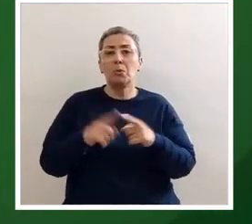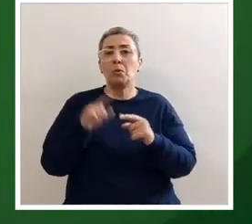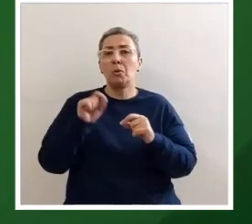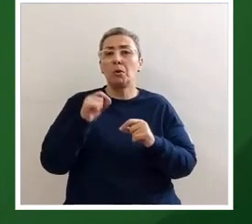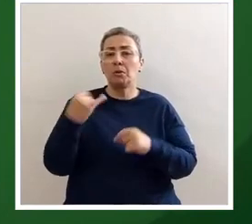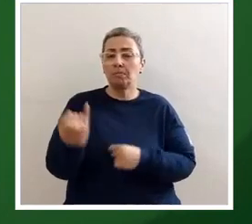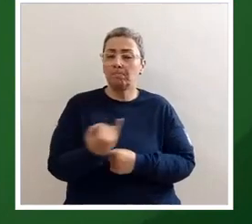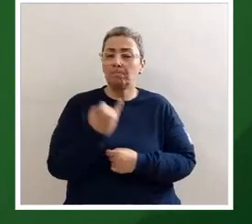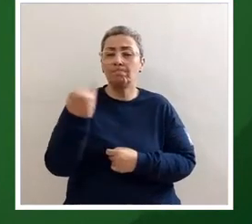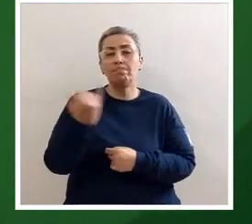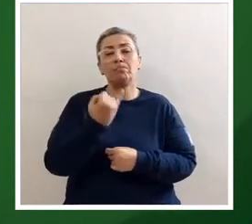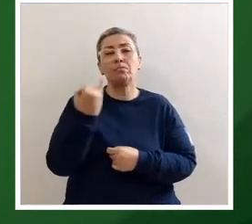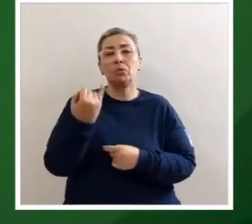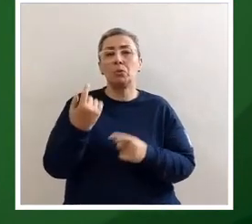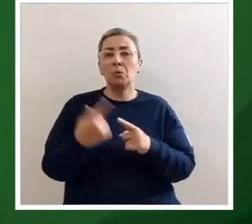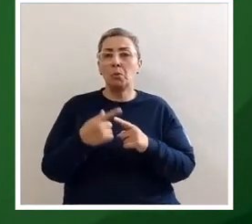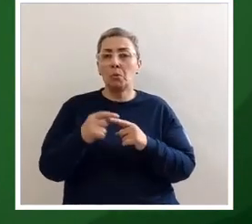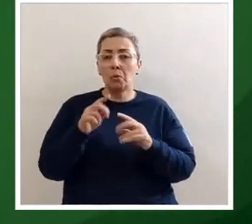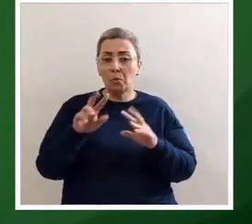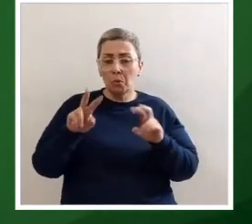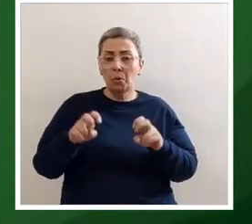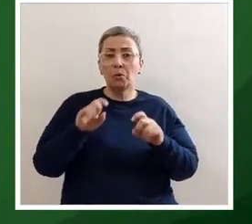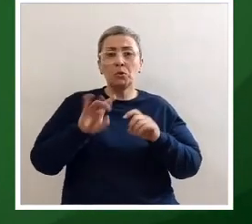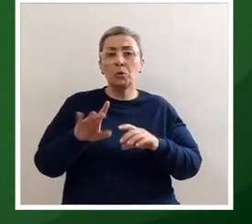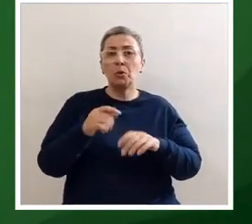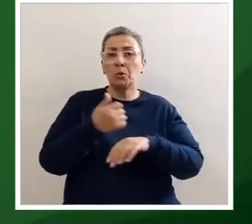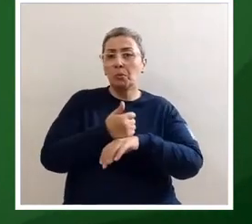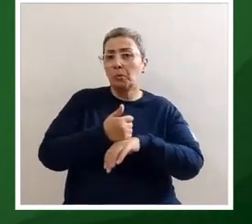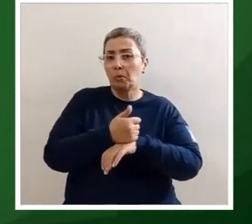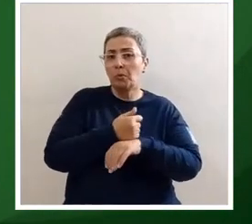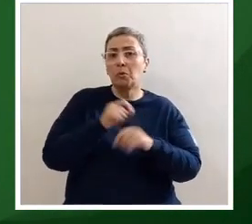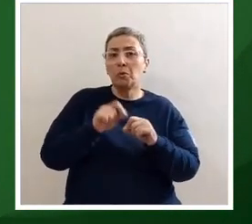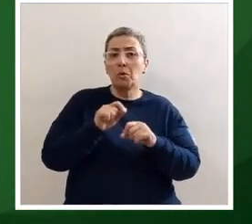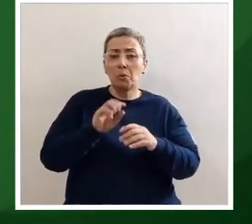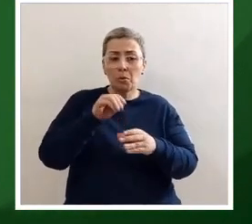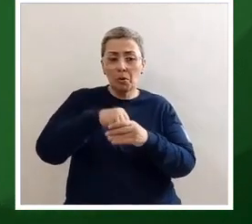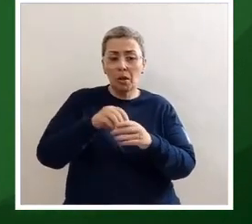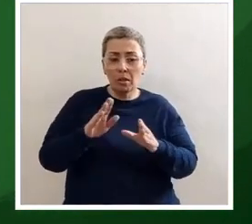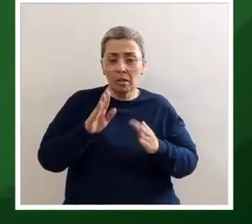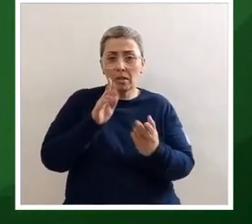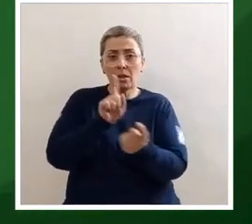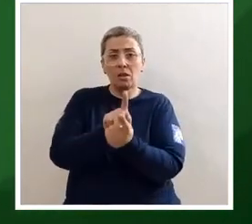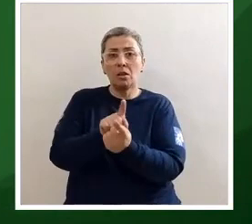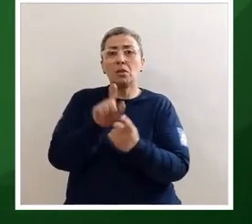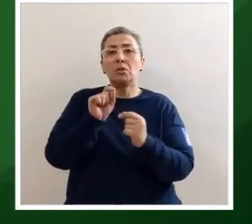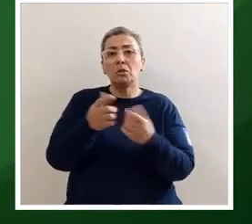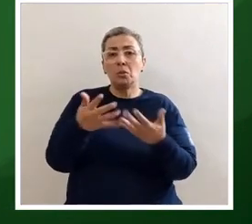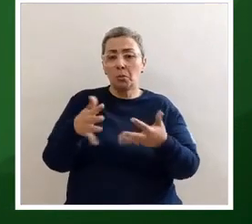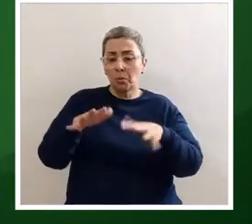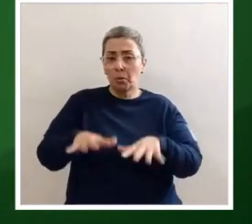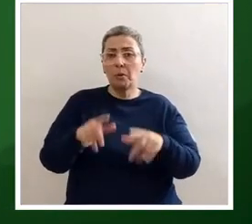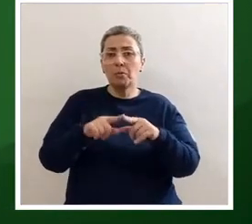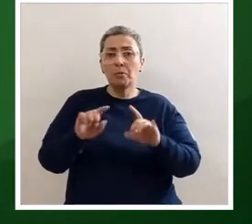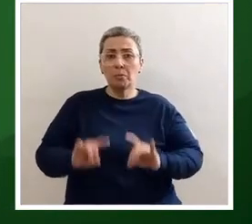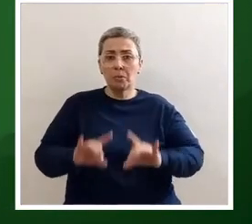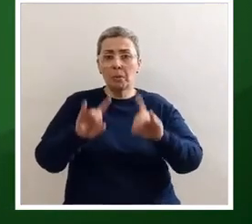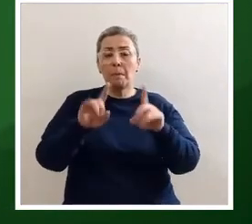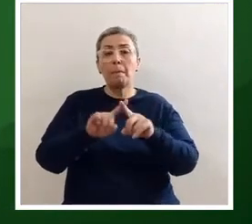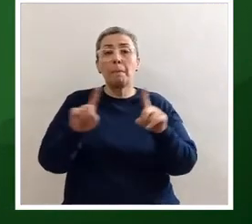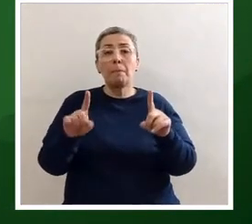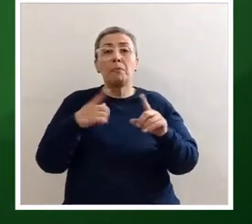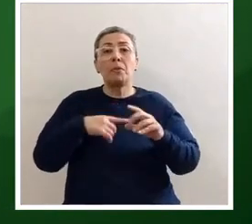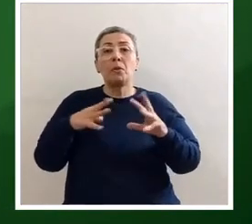importantes né a respeito não apenas os profissionais que atuam diretamente na atividade de inclusão os especialistas